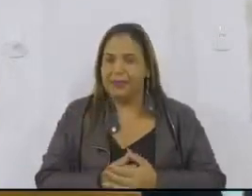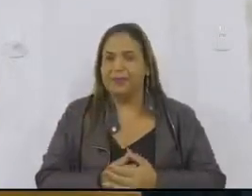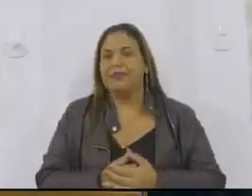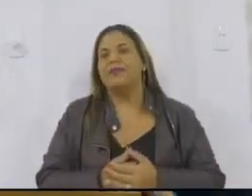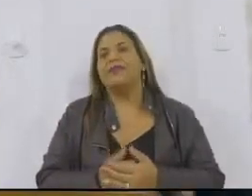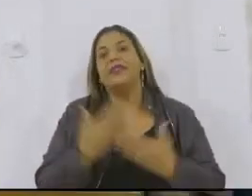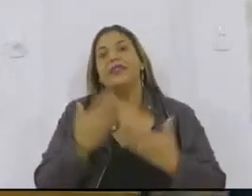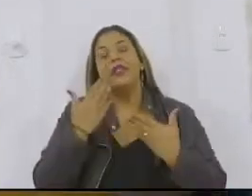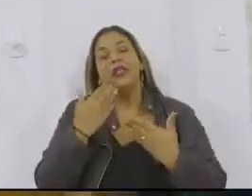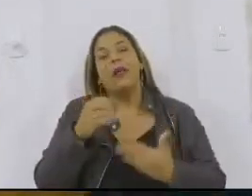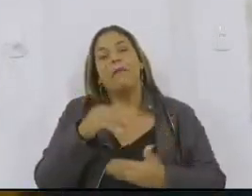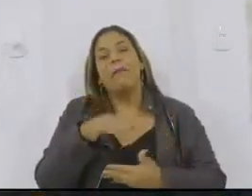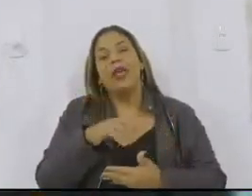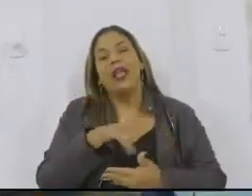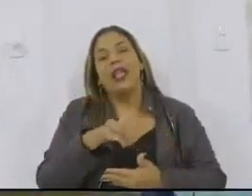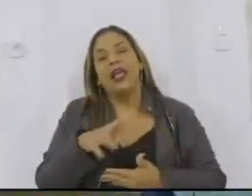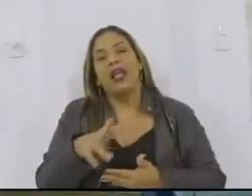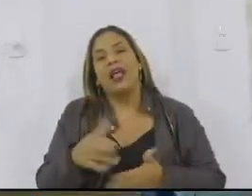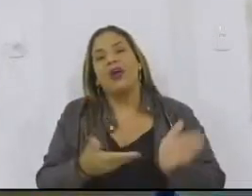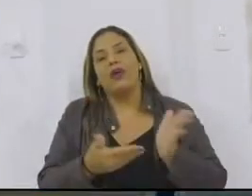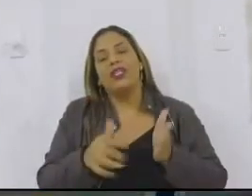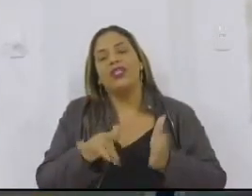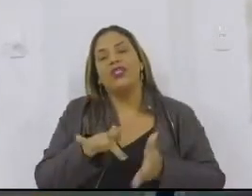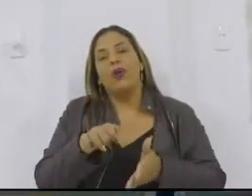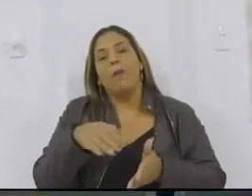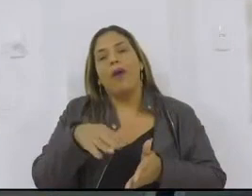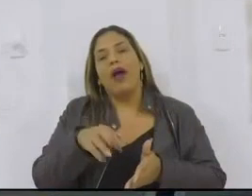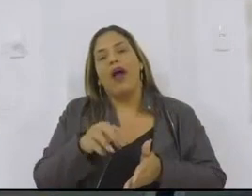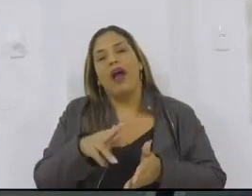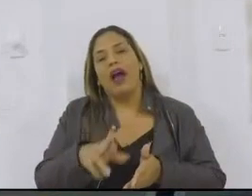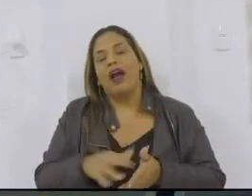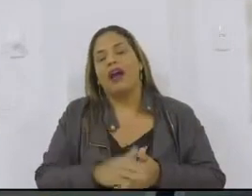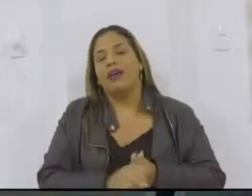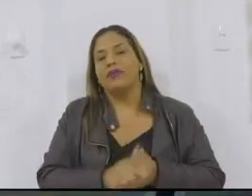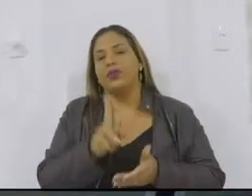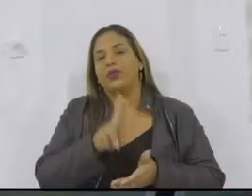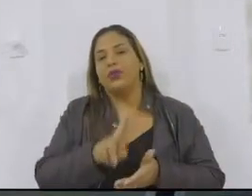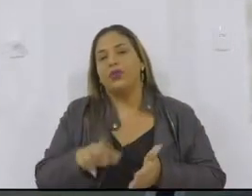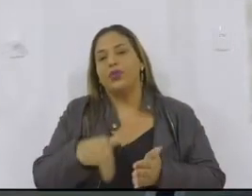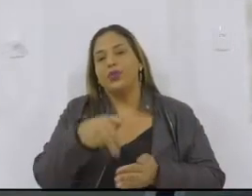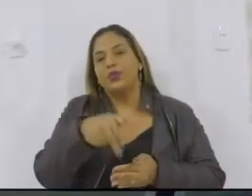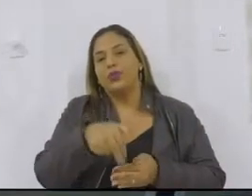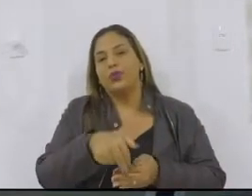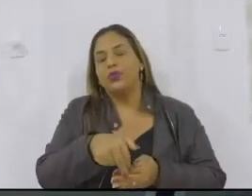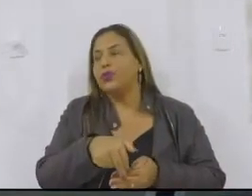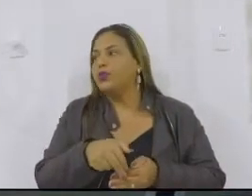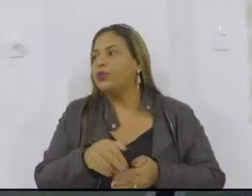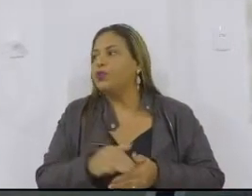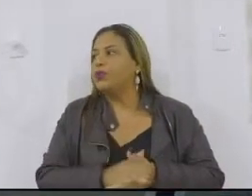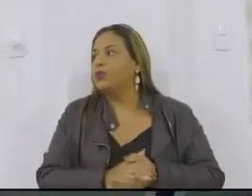Agradeço ao vereador Miller. Convido o vereador Gilmar Cordeiro para fazer uso da palavra.